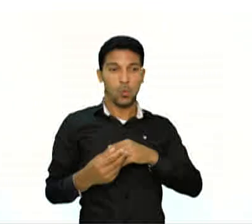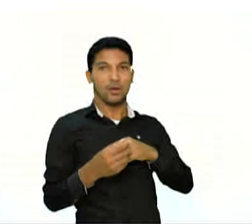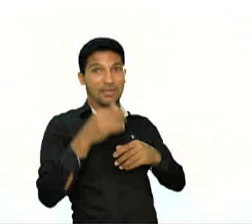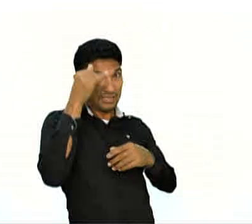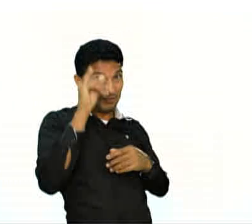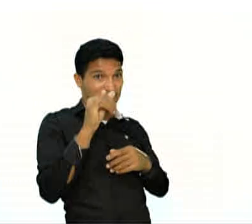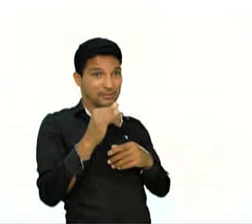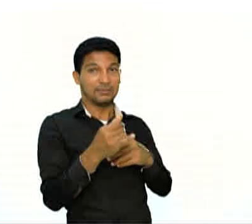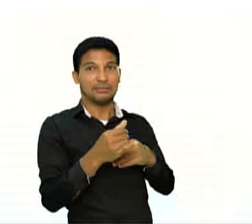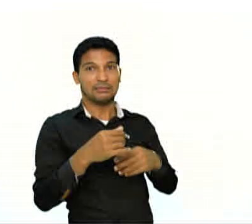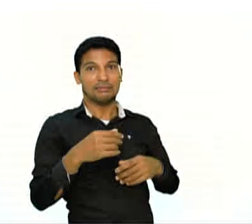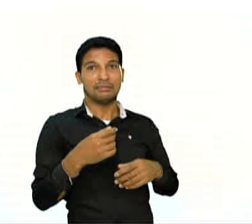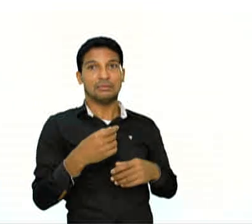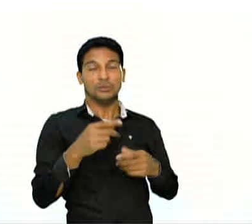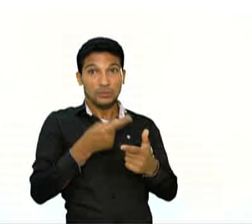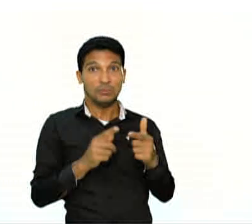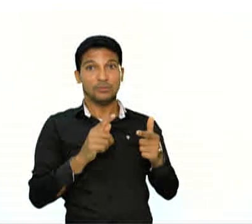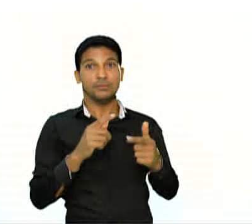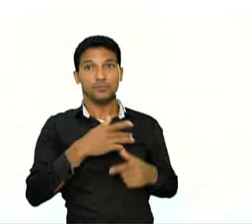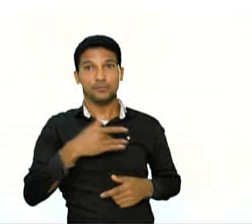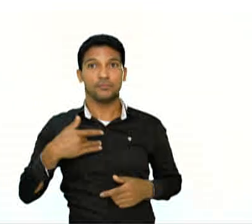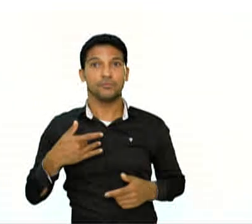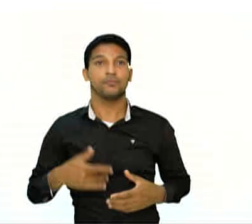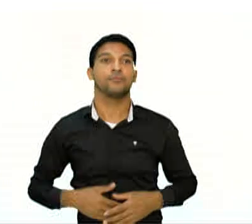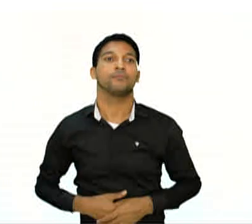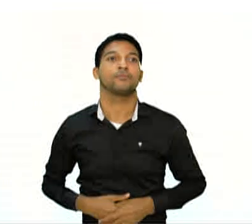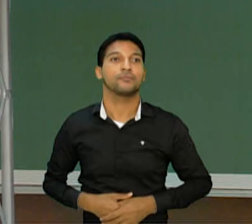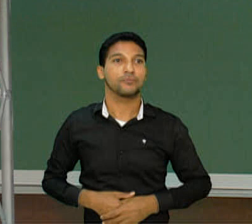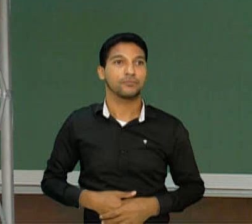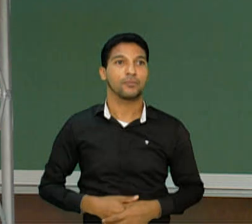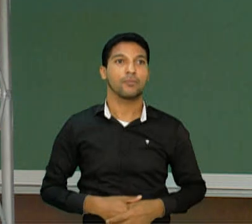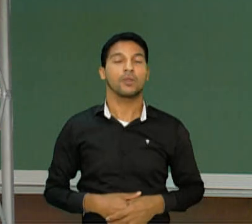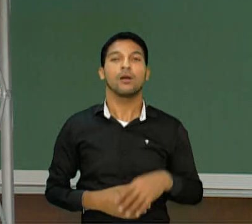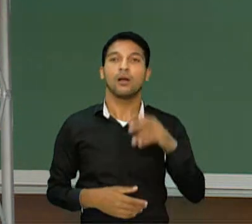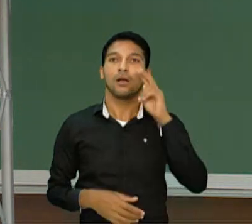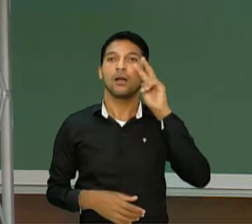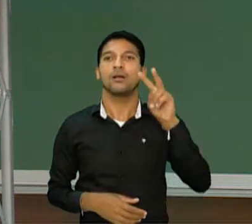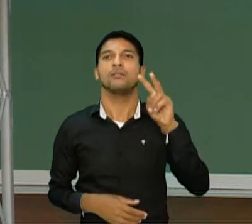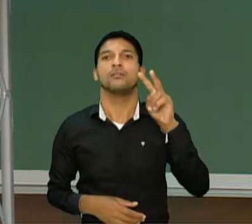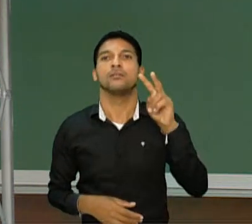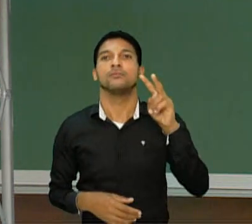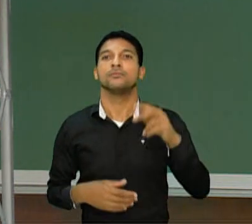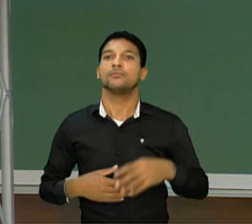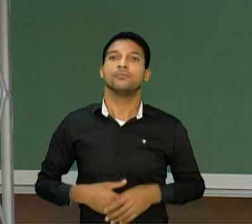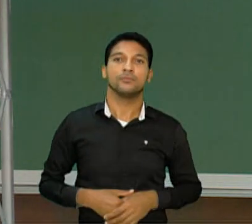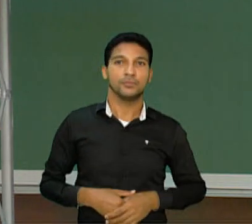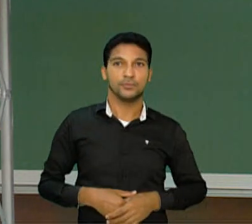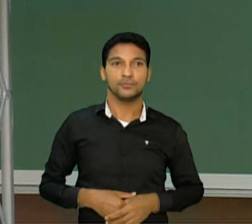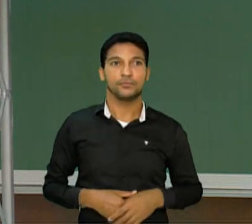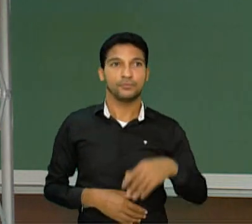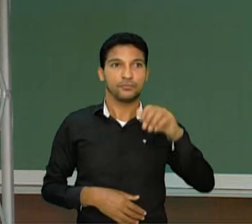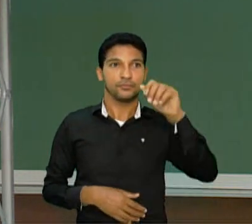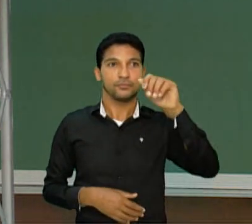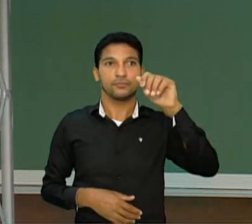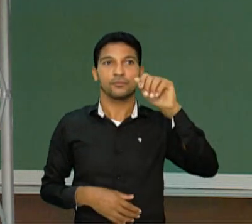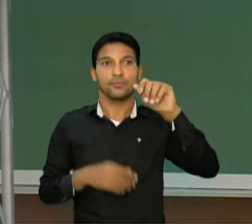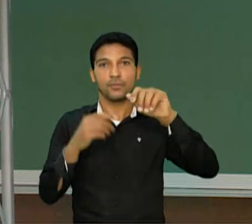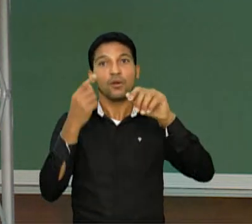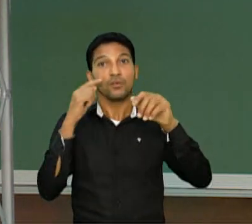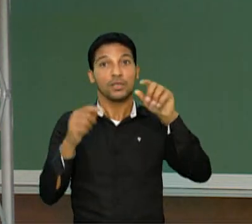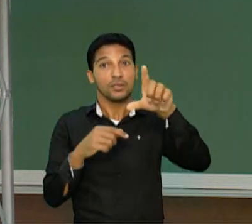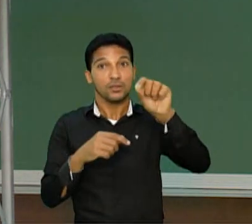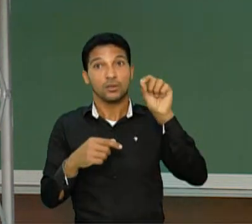destruídas? Letra D, o descarte irregular do lixo e os impactos ambientais e sociais implicados?